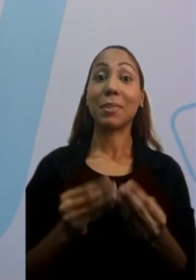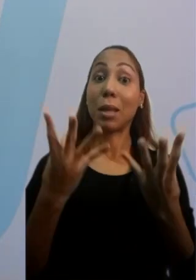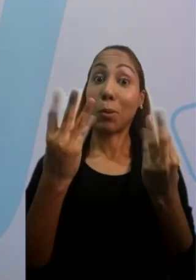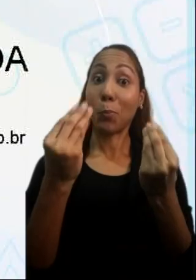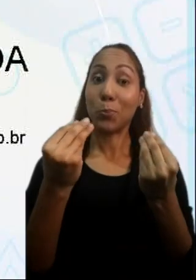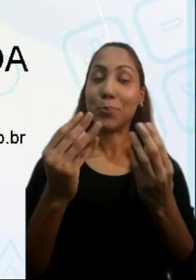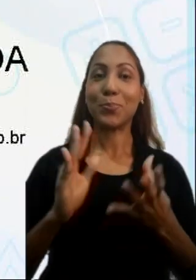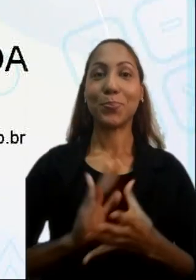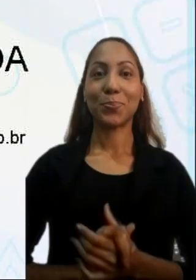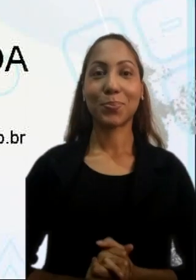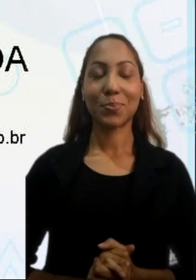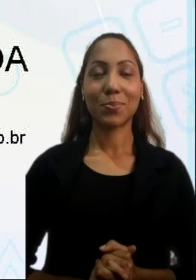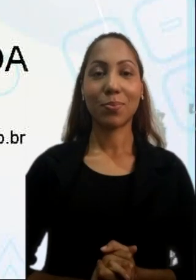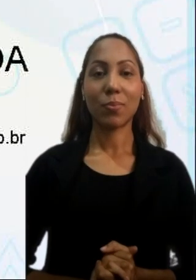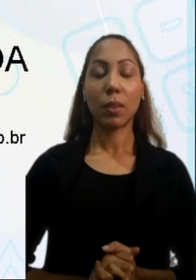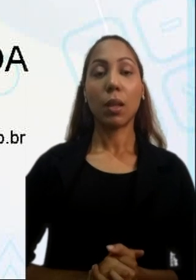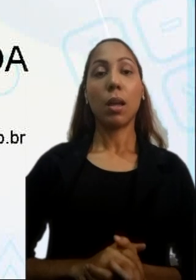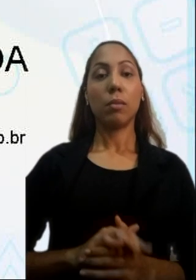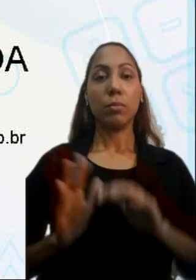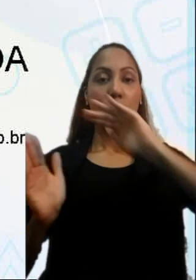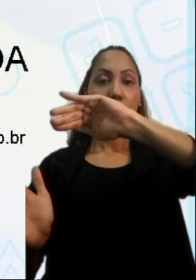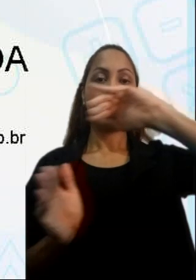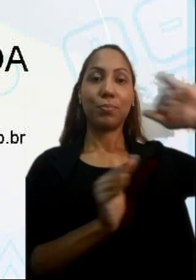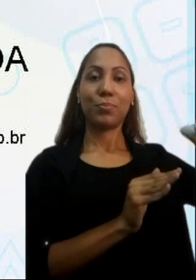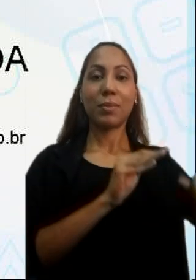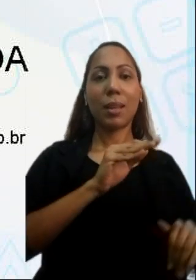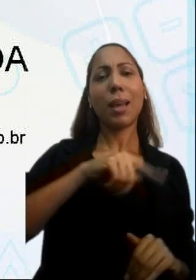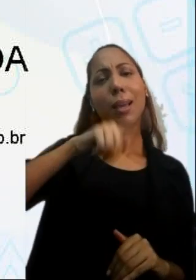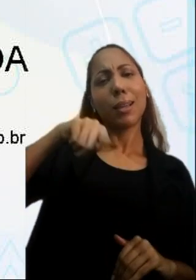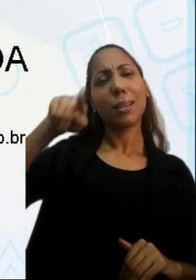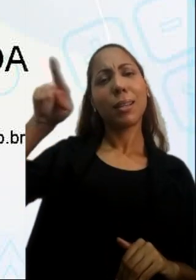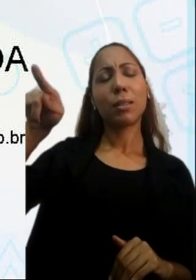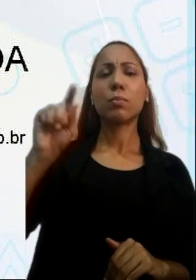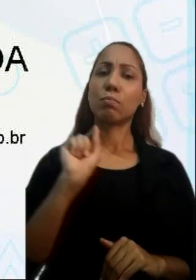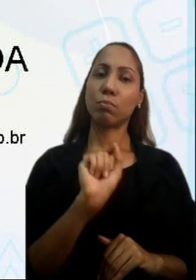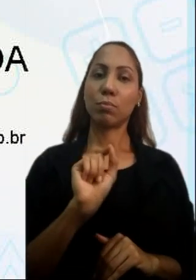E gráficos? Vamos conceituar gráfico. Gráfico